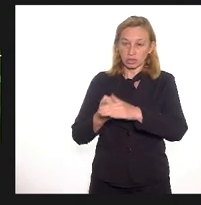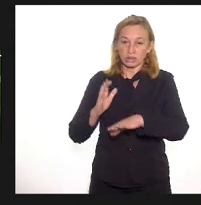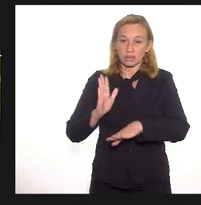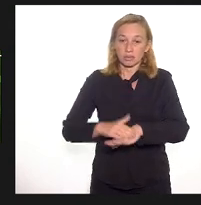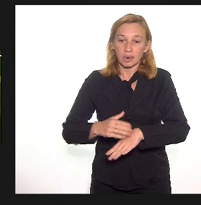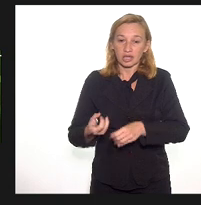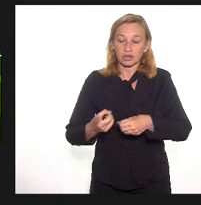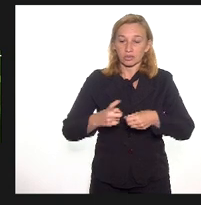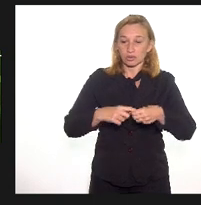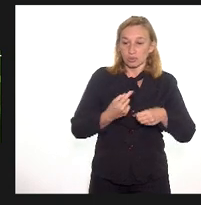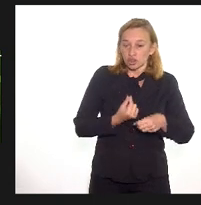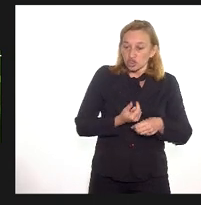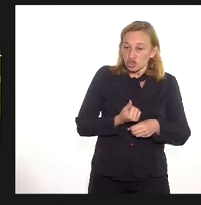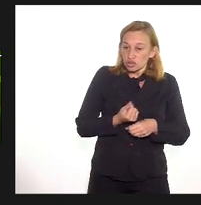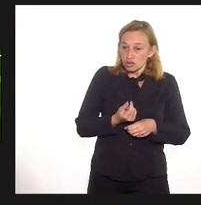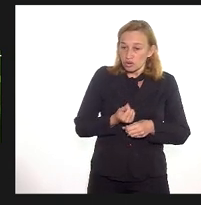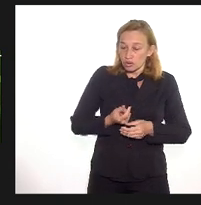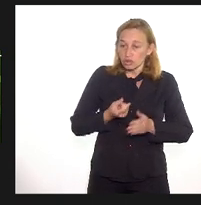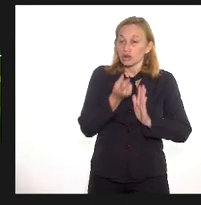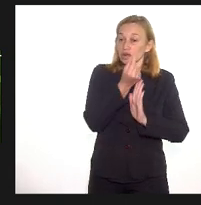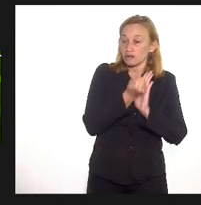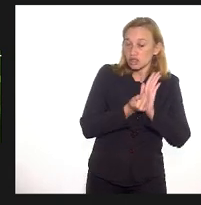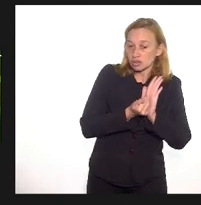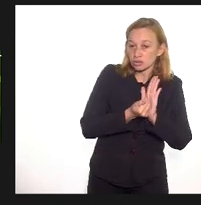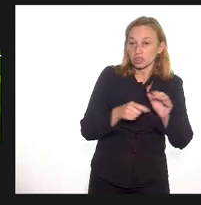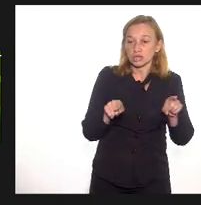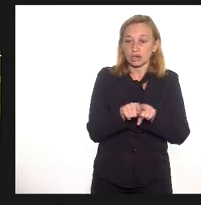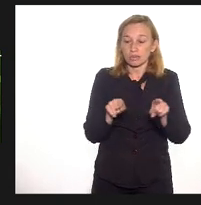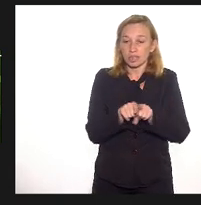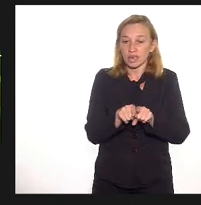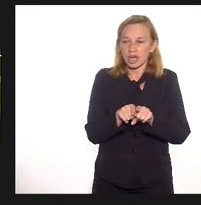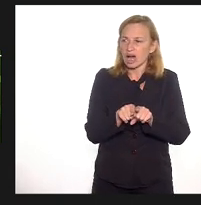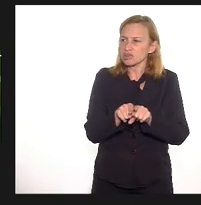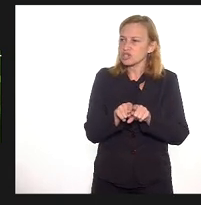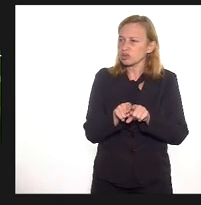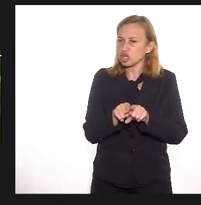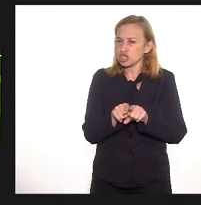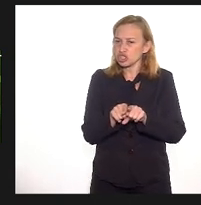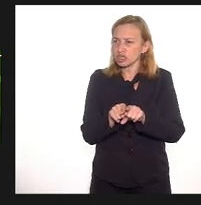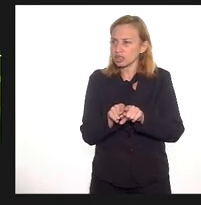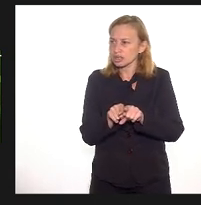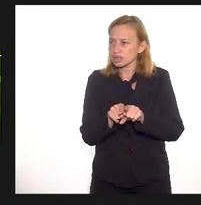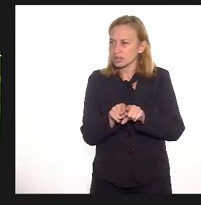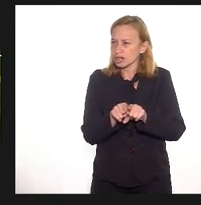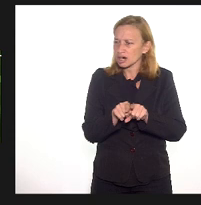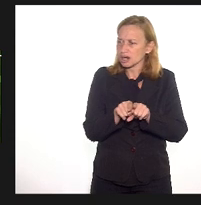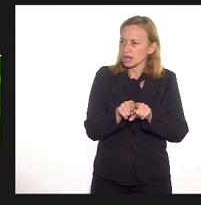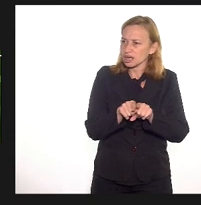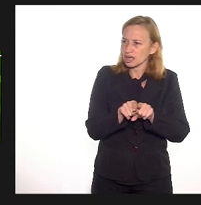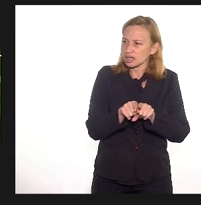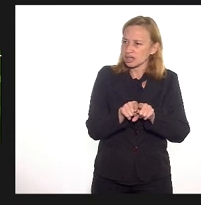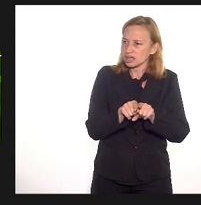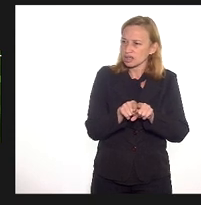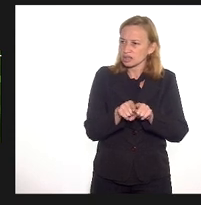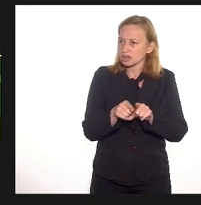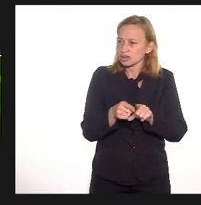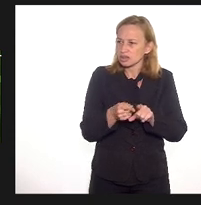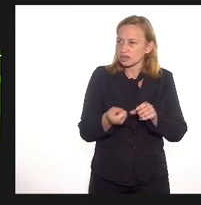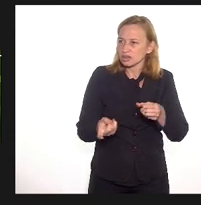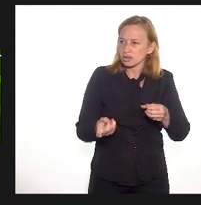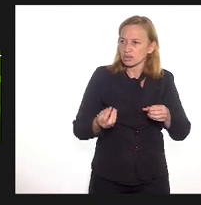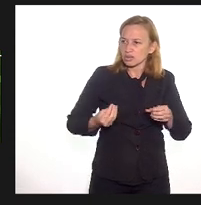agregação e geração de retorno aos investidores, aos acionistas, e da necessidade da empresa de reduzir a